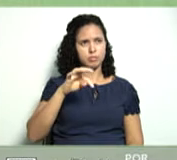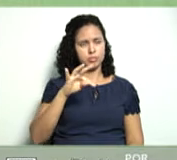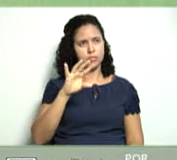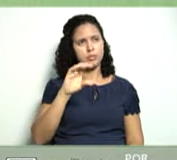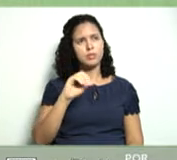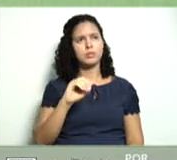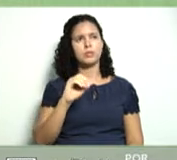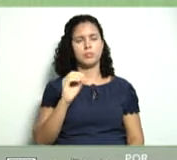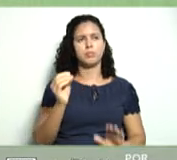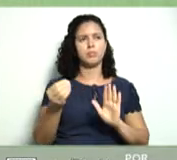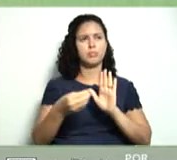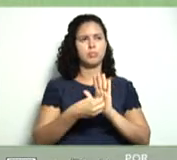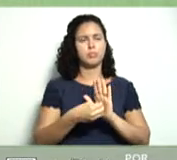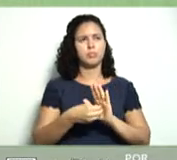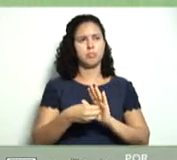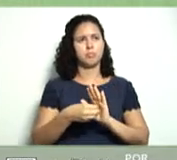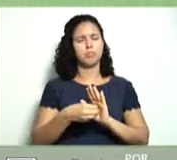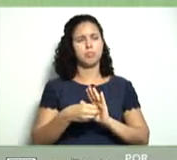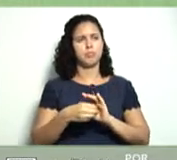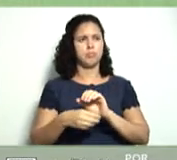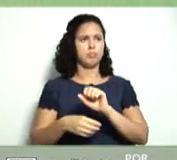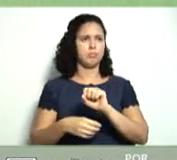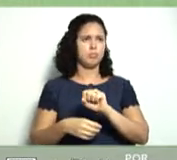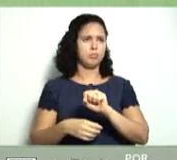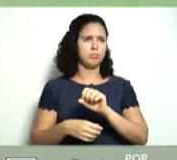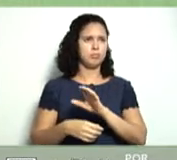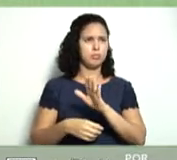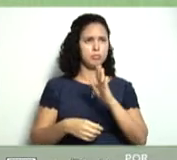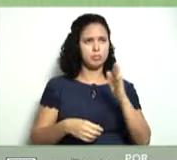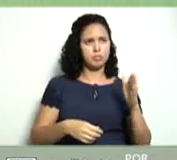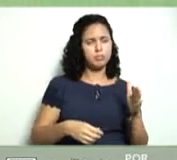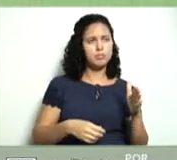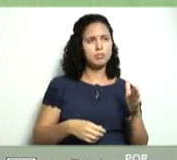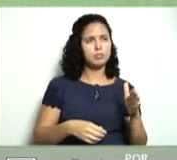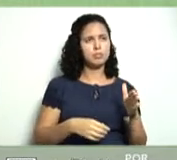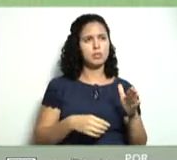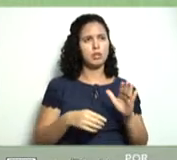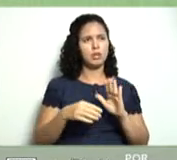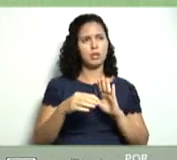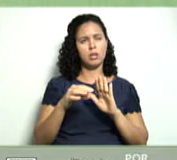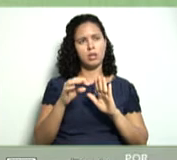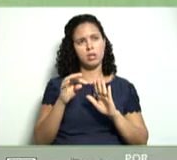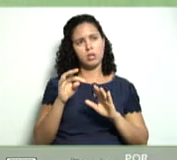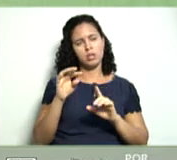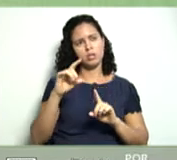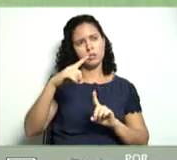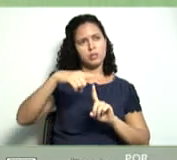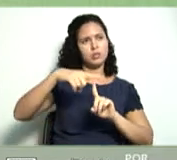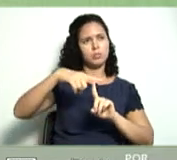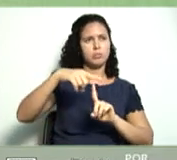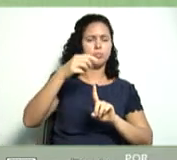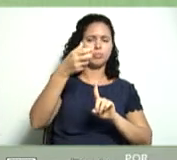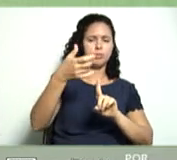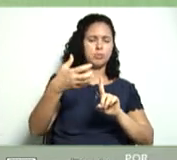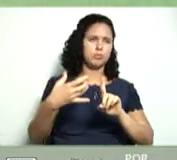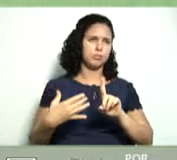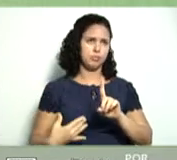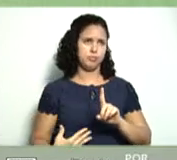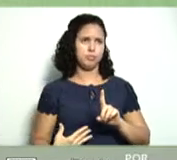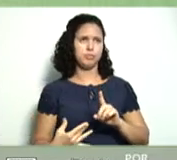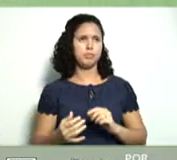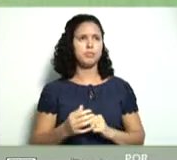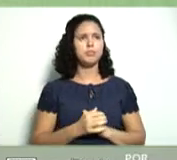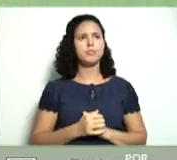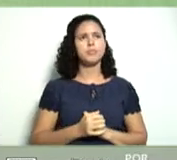a opção esquerda mesmo e aqui é os tipos de preenchimento como que a população vai aparecer